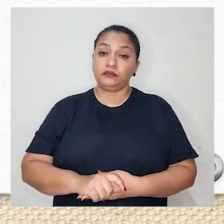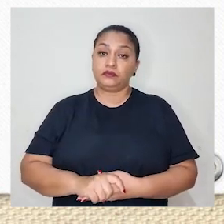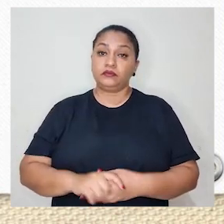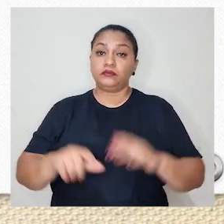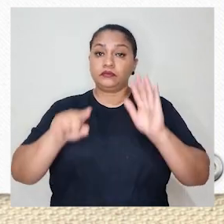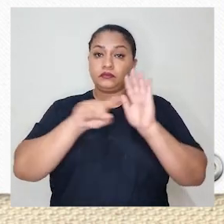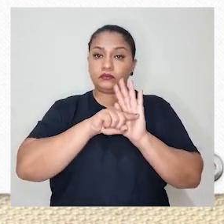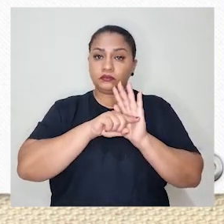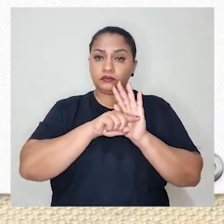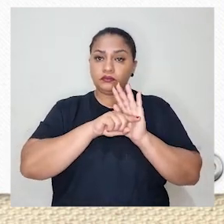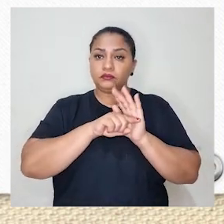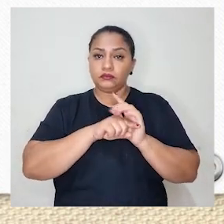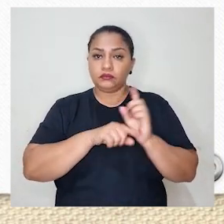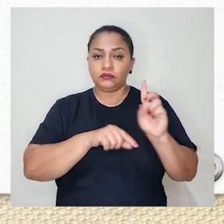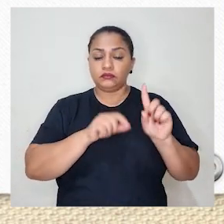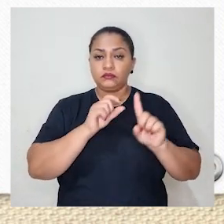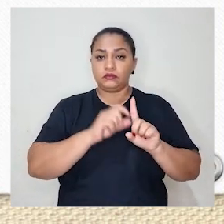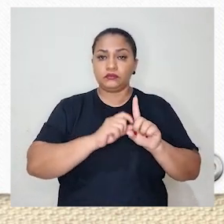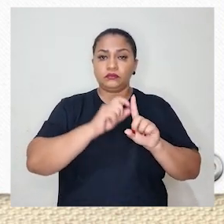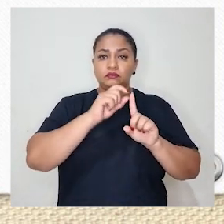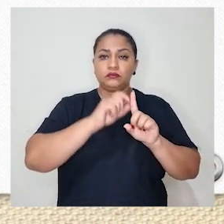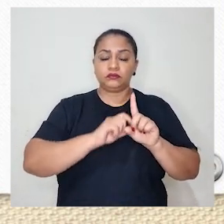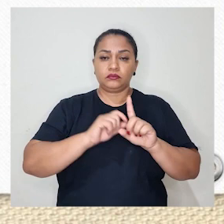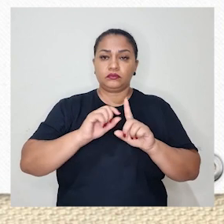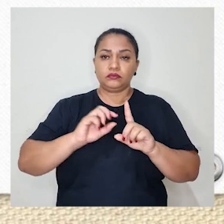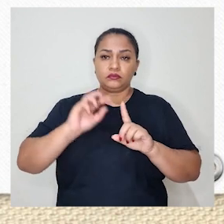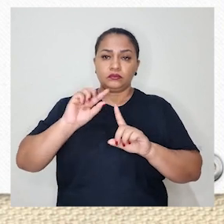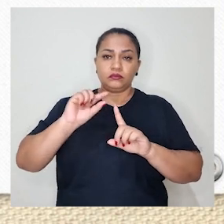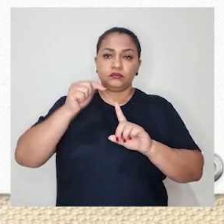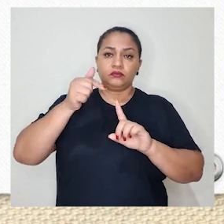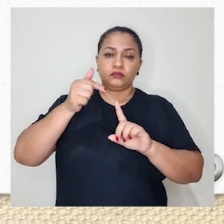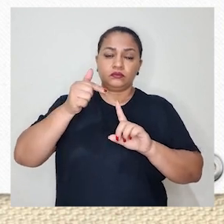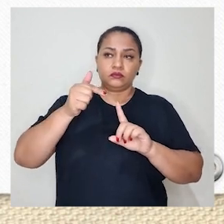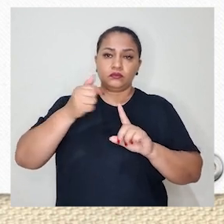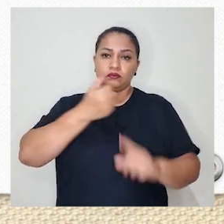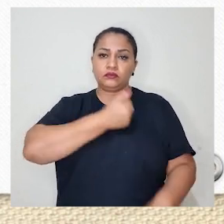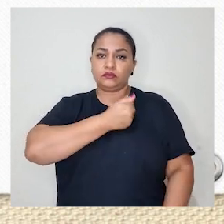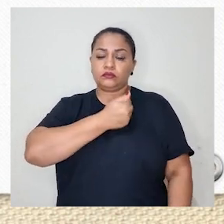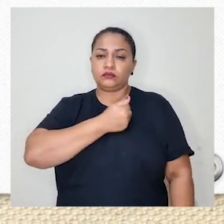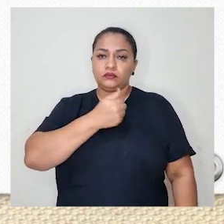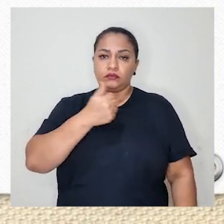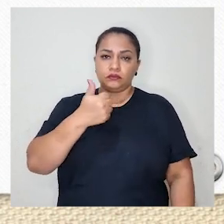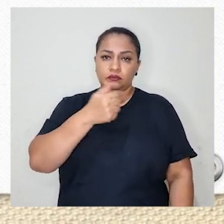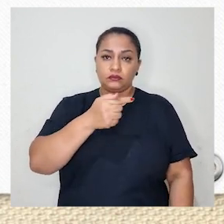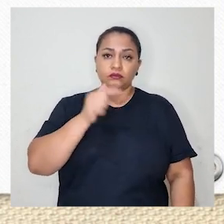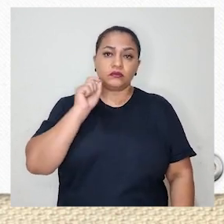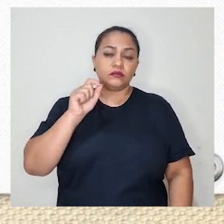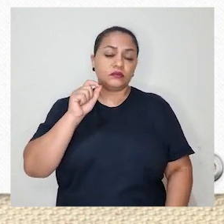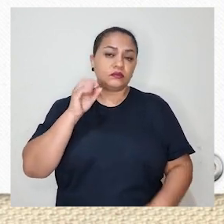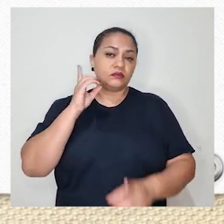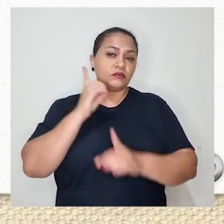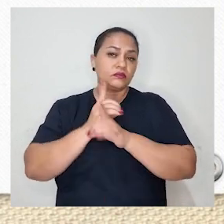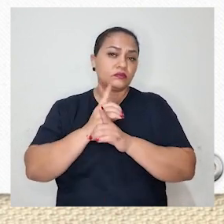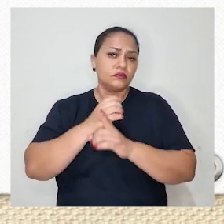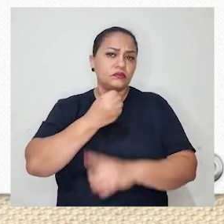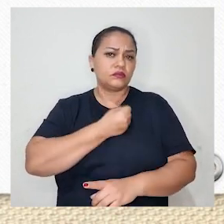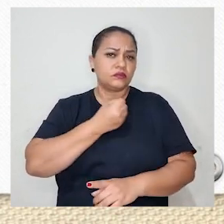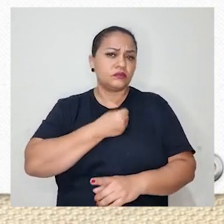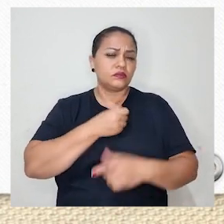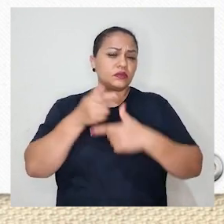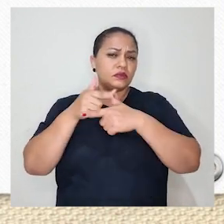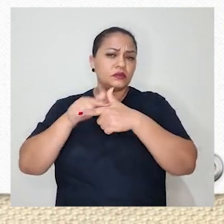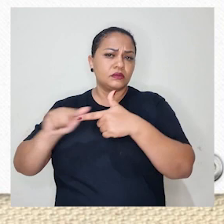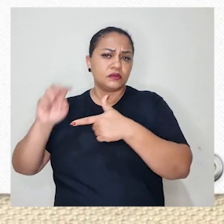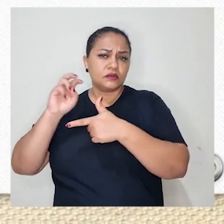Então, subtraindo uma unidade do quadrado do número 17, o que que nós encontramos? Um número divisível por